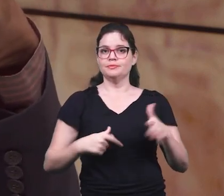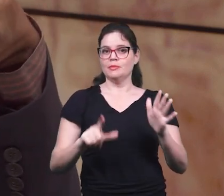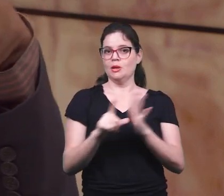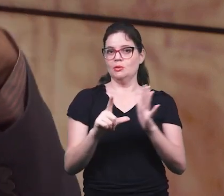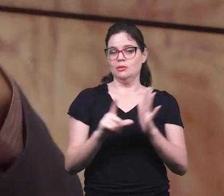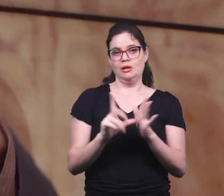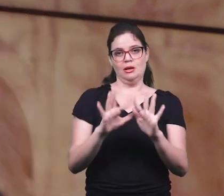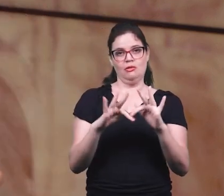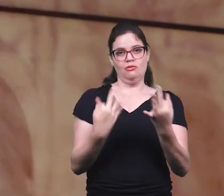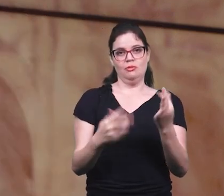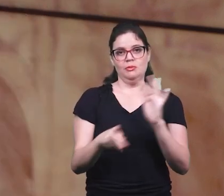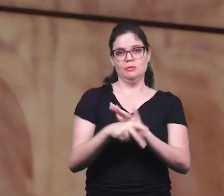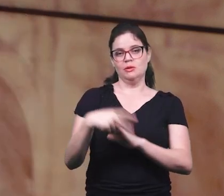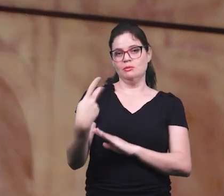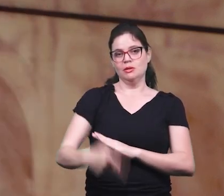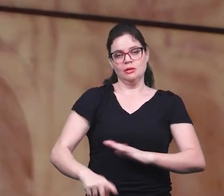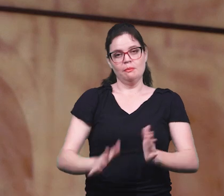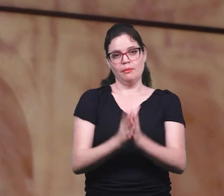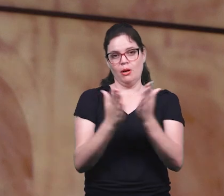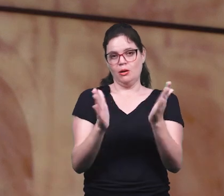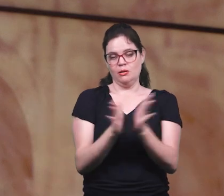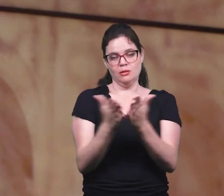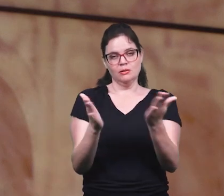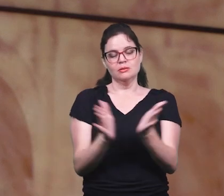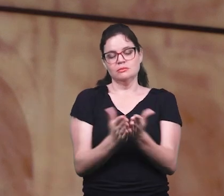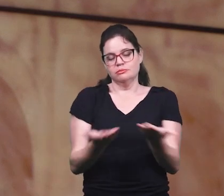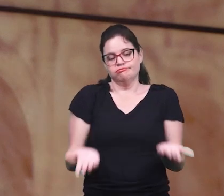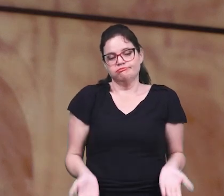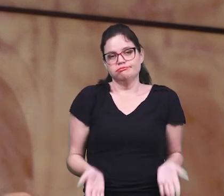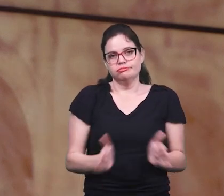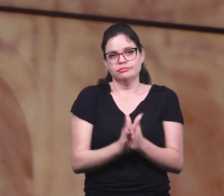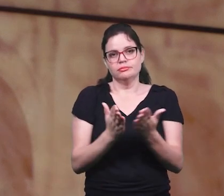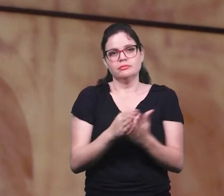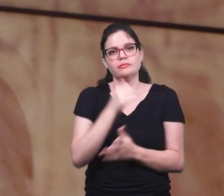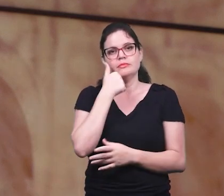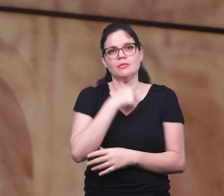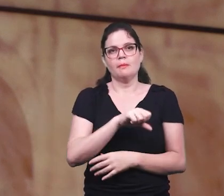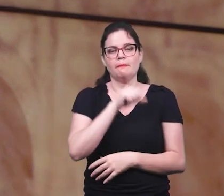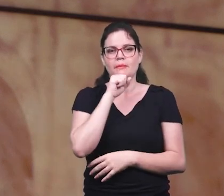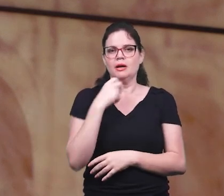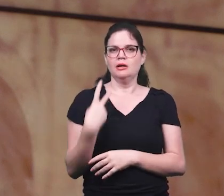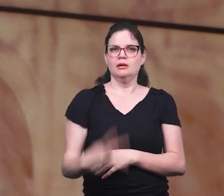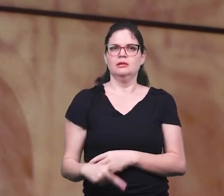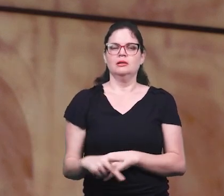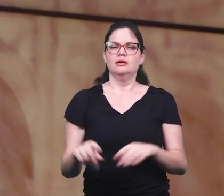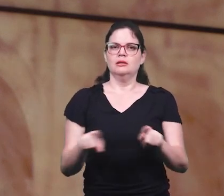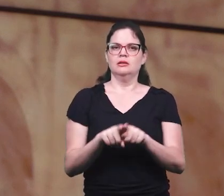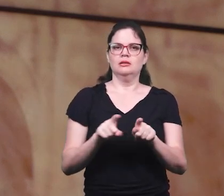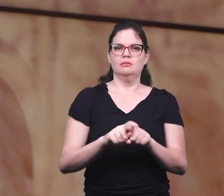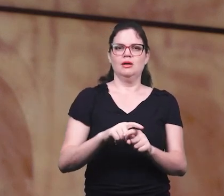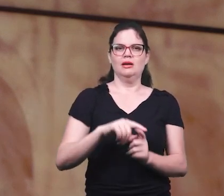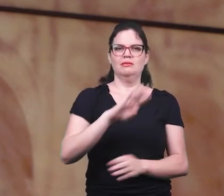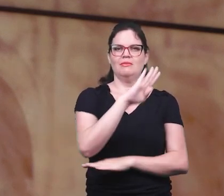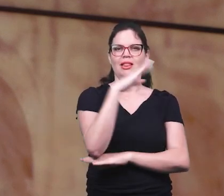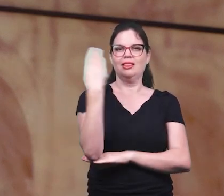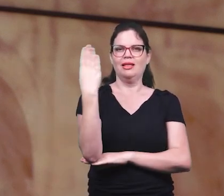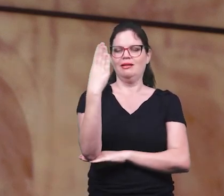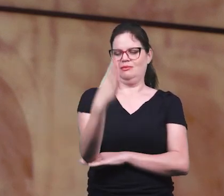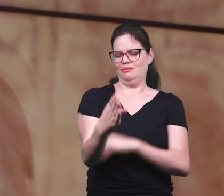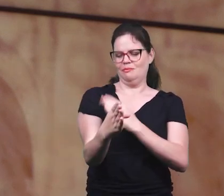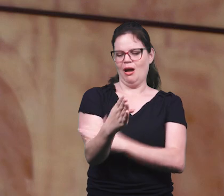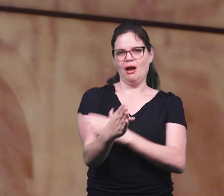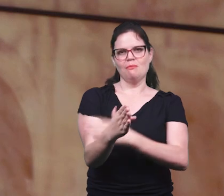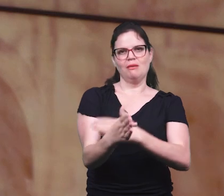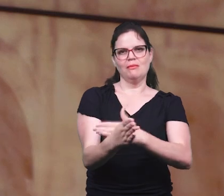família pobre, a família dele era pobre, a mãe dele até pegava lenha, tudo lá. É uma